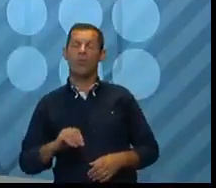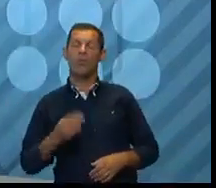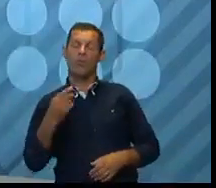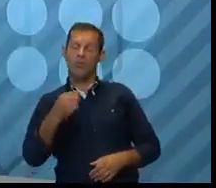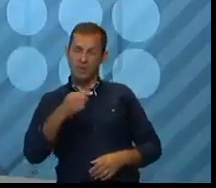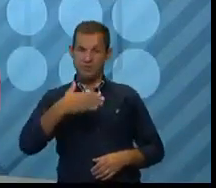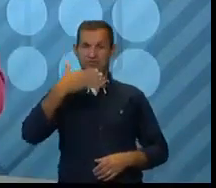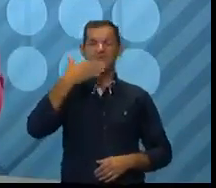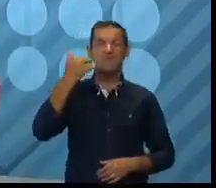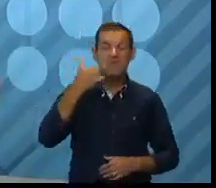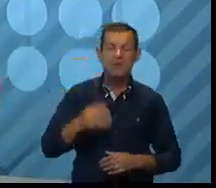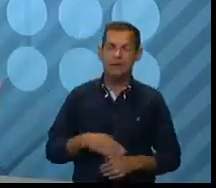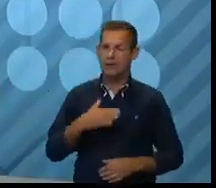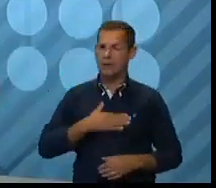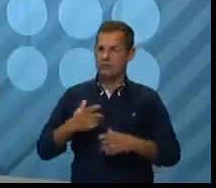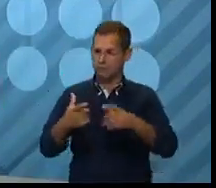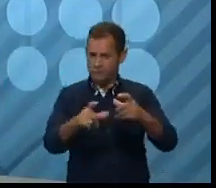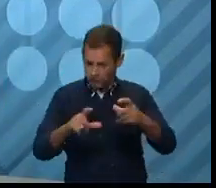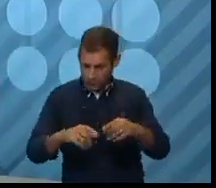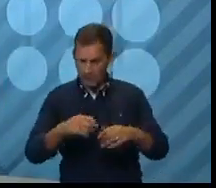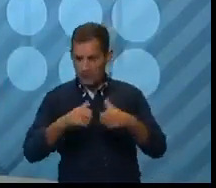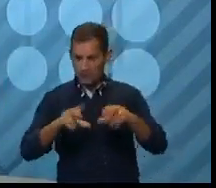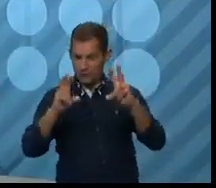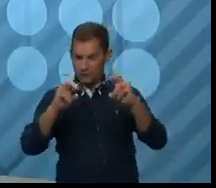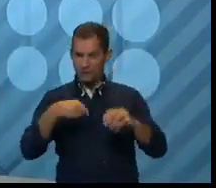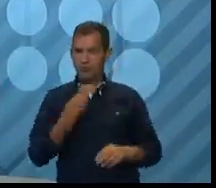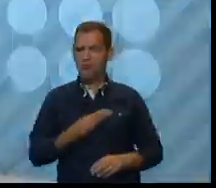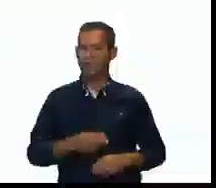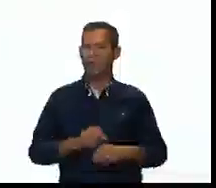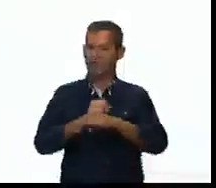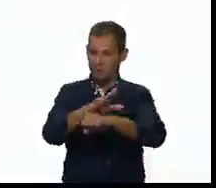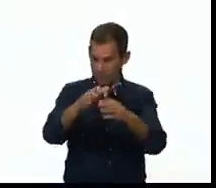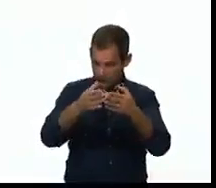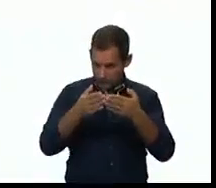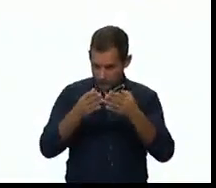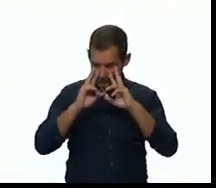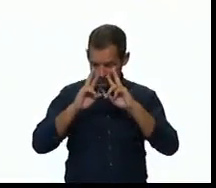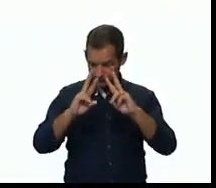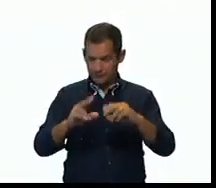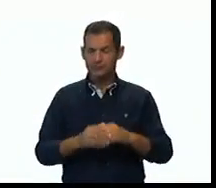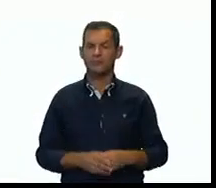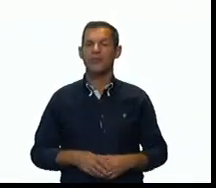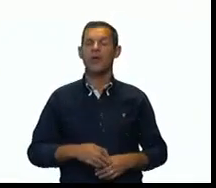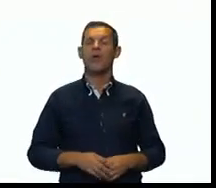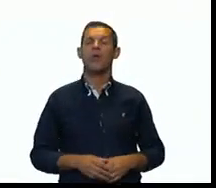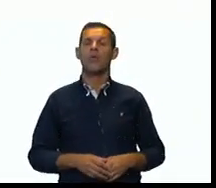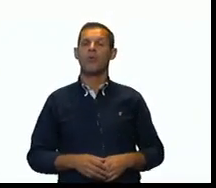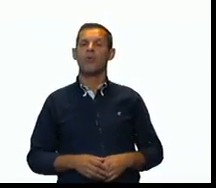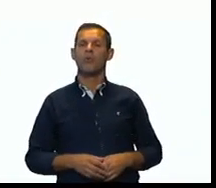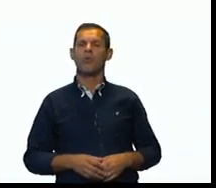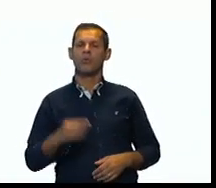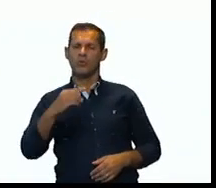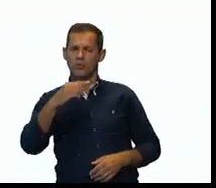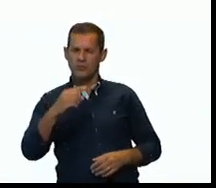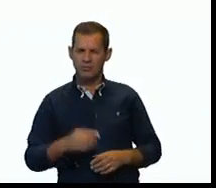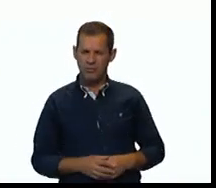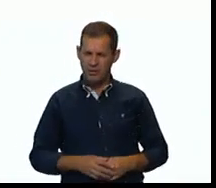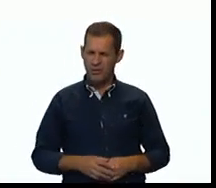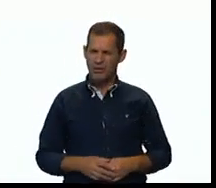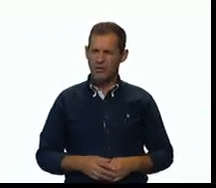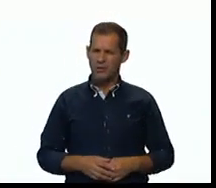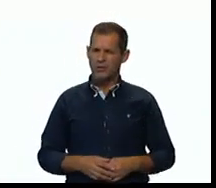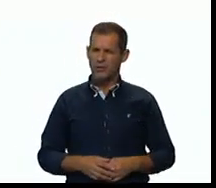menos retângulos, melhor a minha área? Esse é o assunto do nosso próximo slide. Então, quanto menor o tamanho da base,